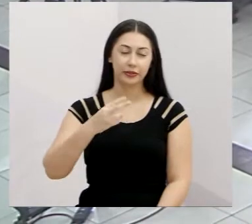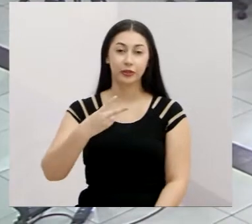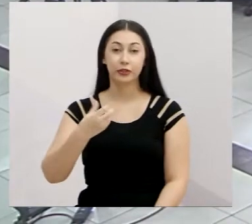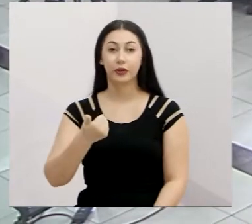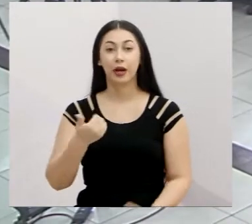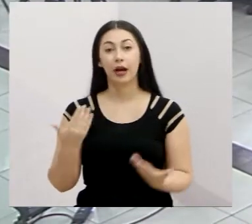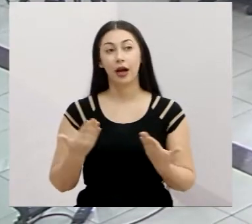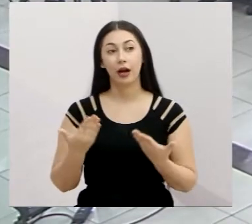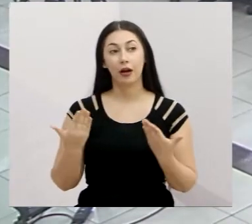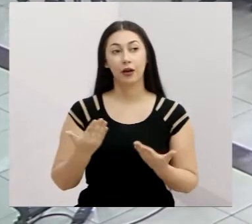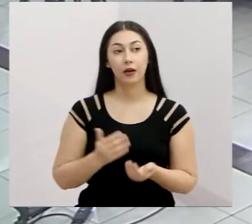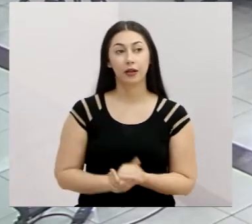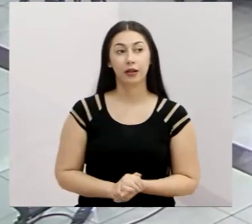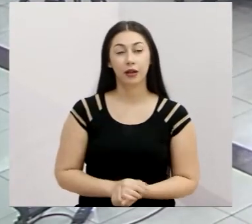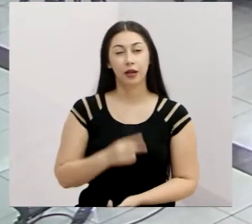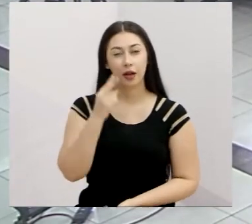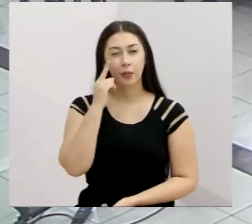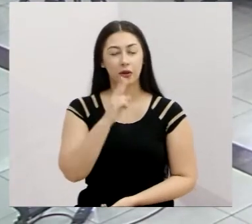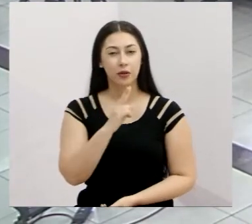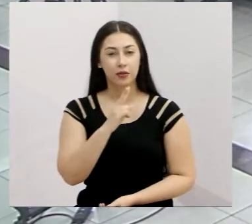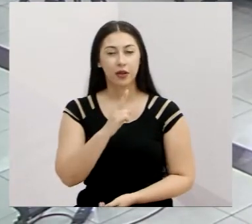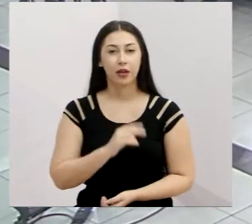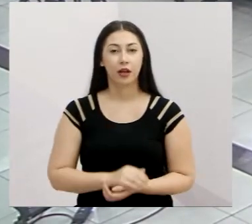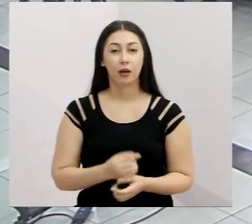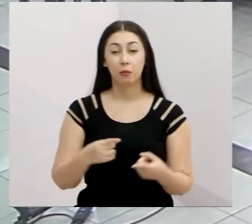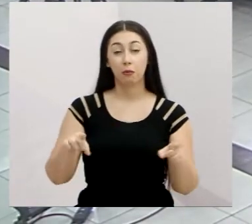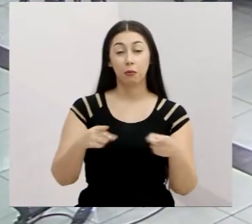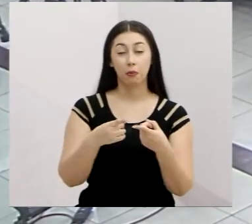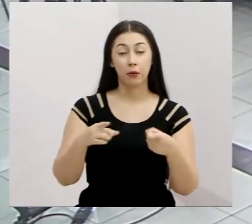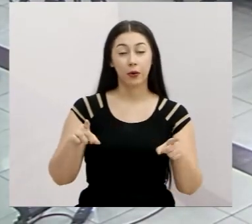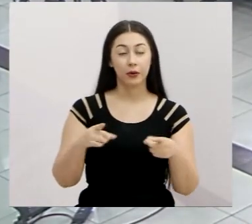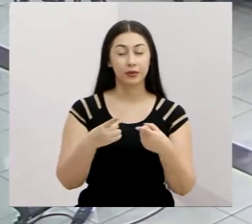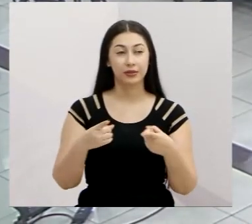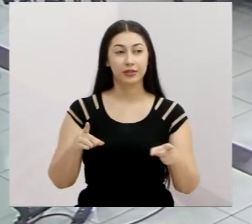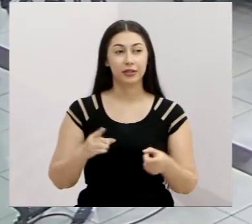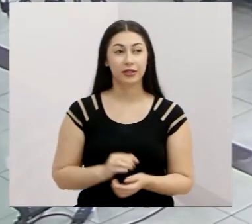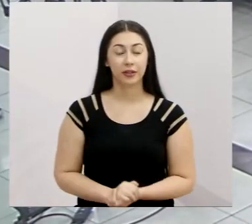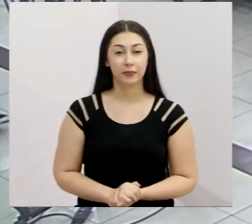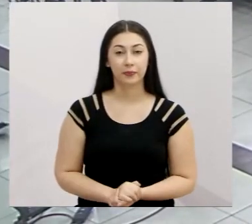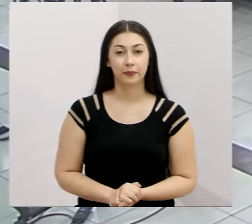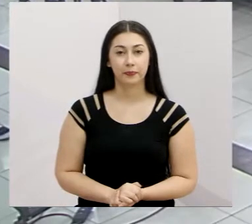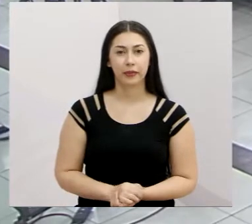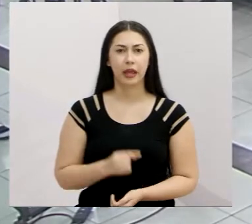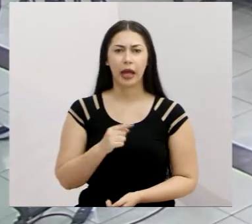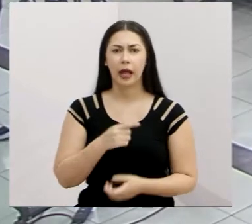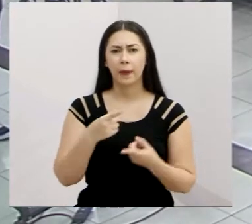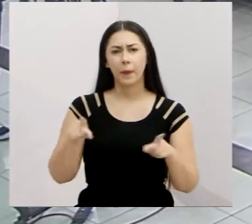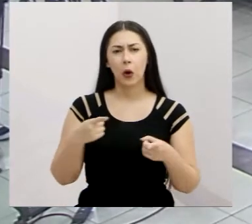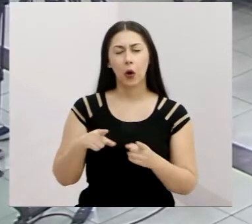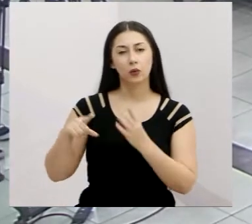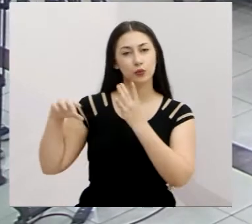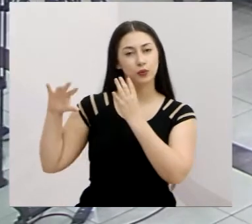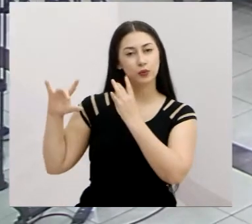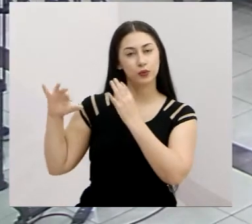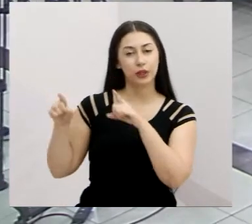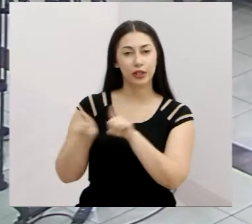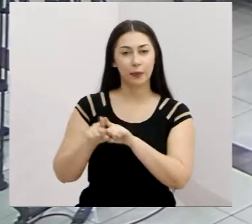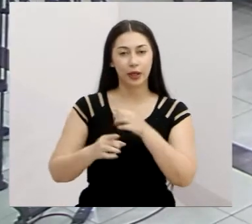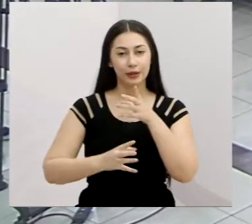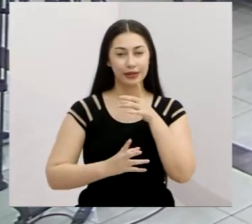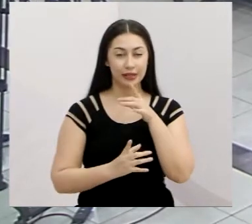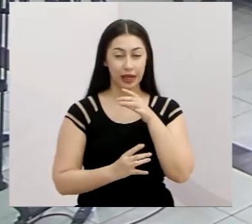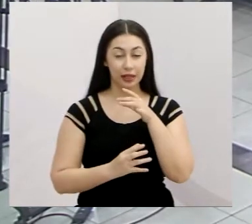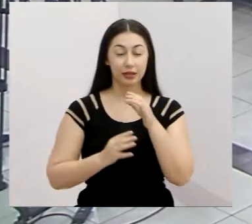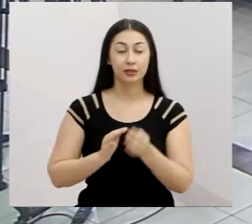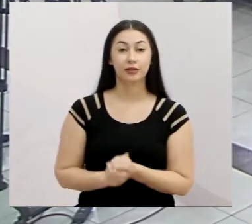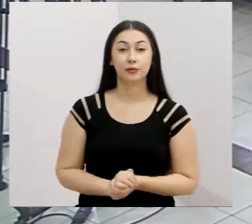vamos ouvir agora o músico Agnaldo Dias Agnaldo ele é músico instrumentista toca flauta transversal e saxofone